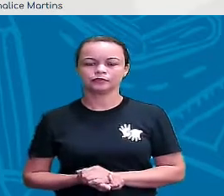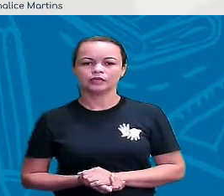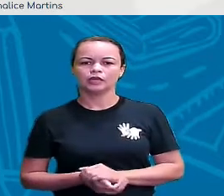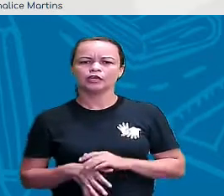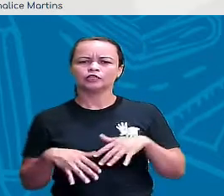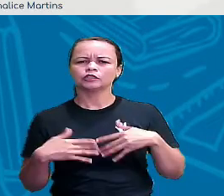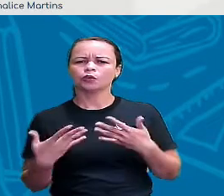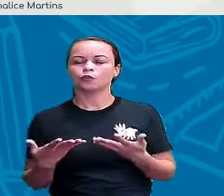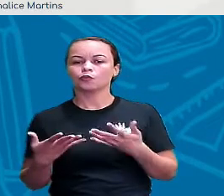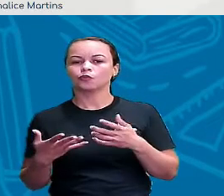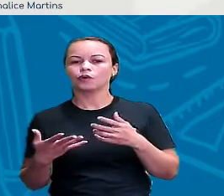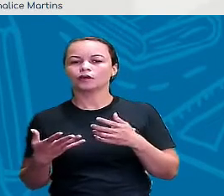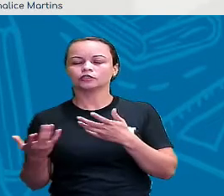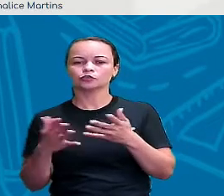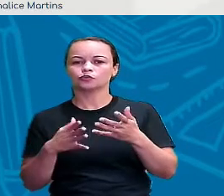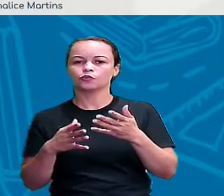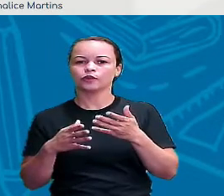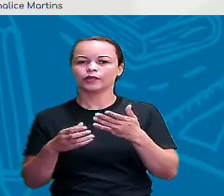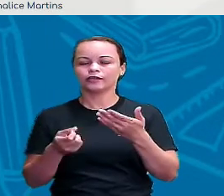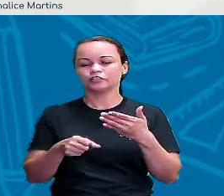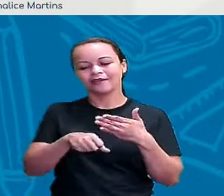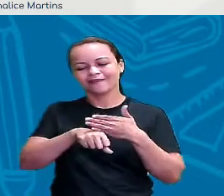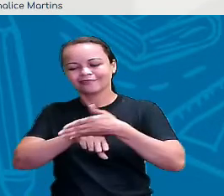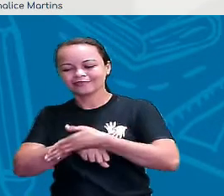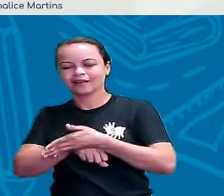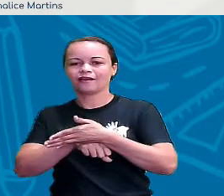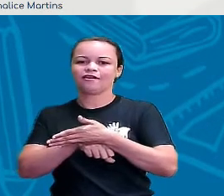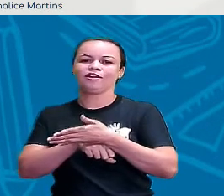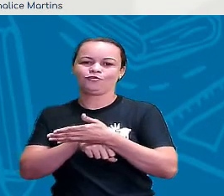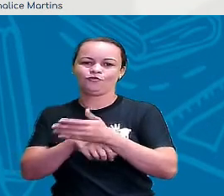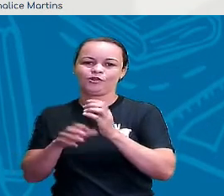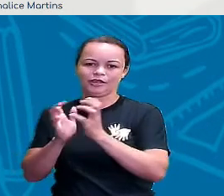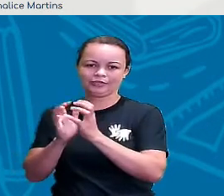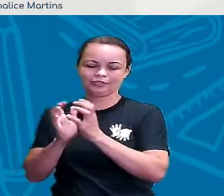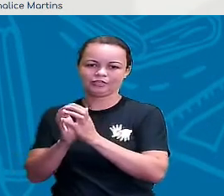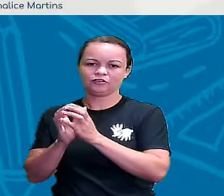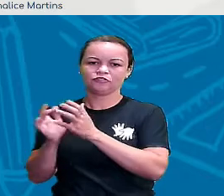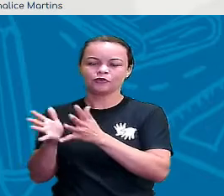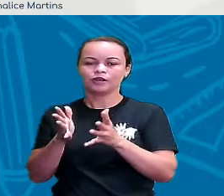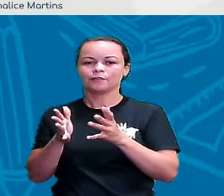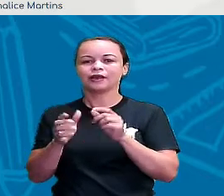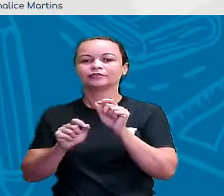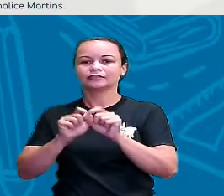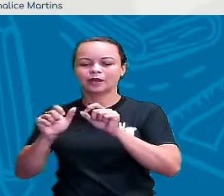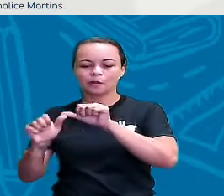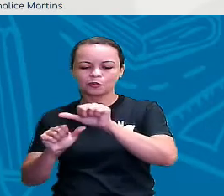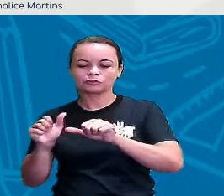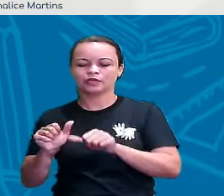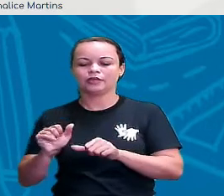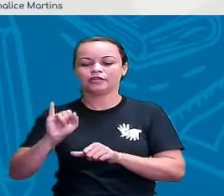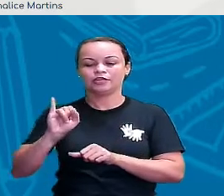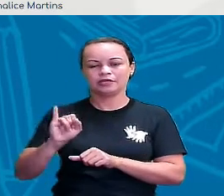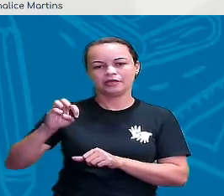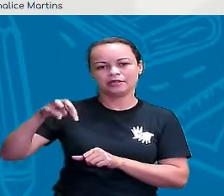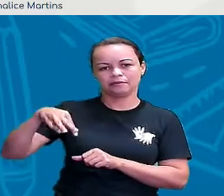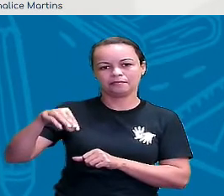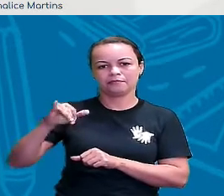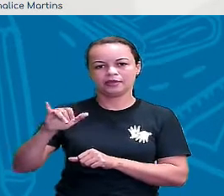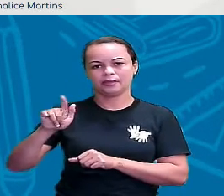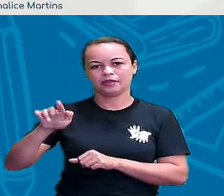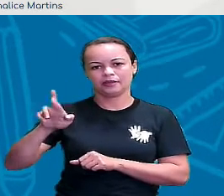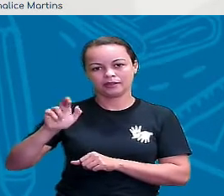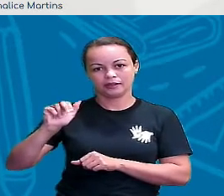quando eles entraram em Recife, eles passam a ser imigrantes, que é quem entra no novo lugar, né,